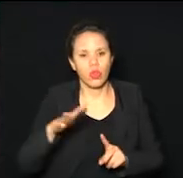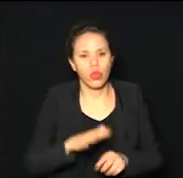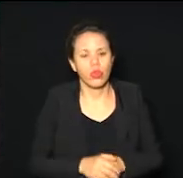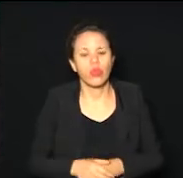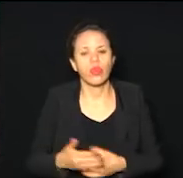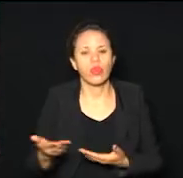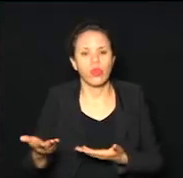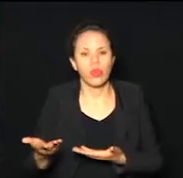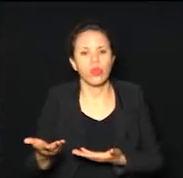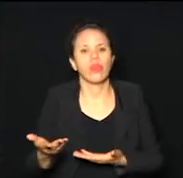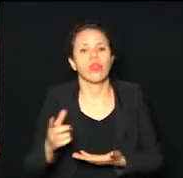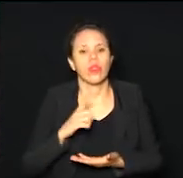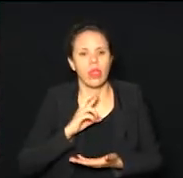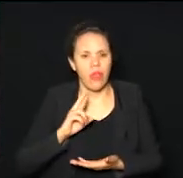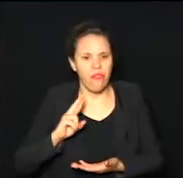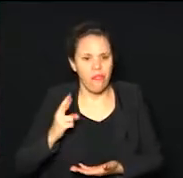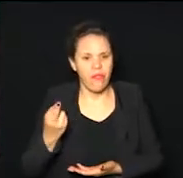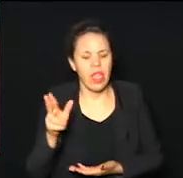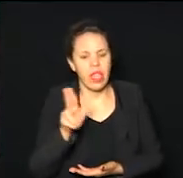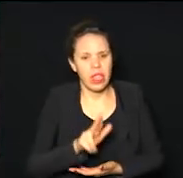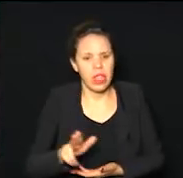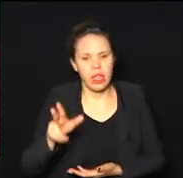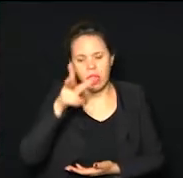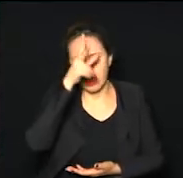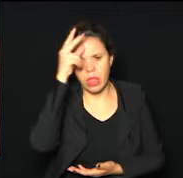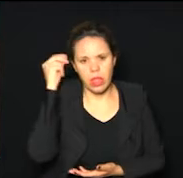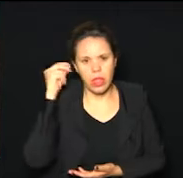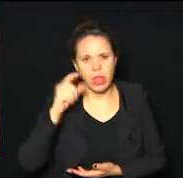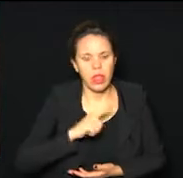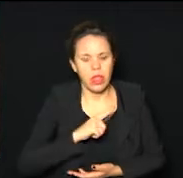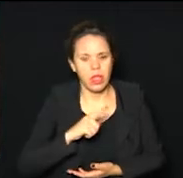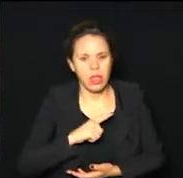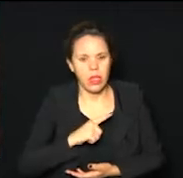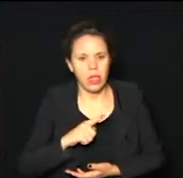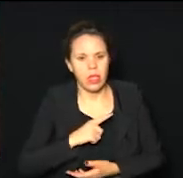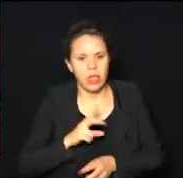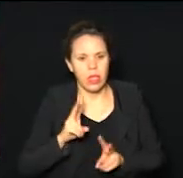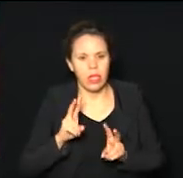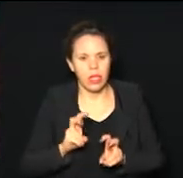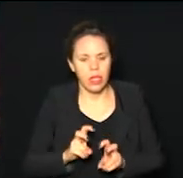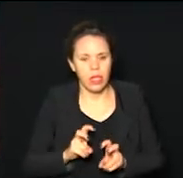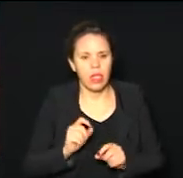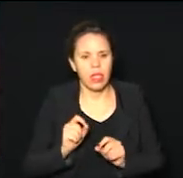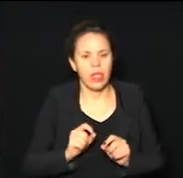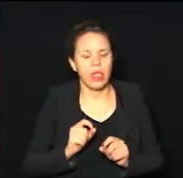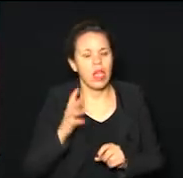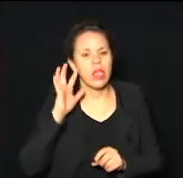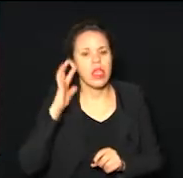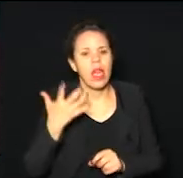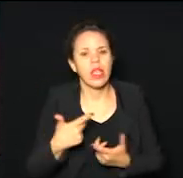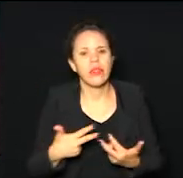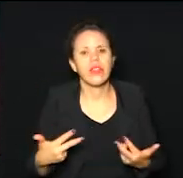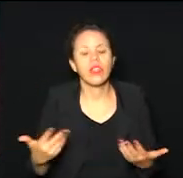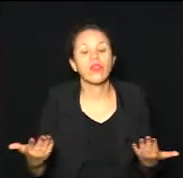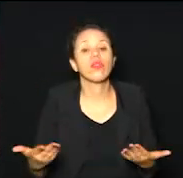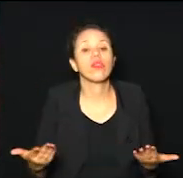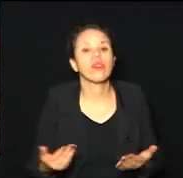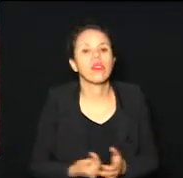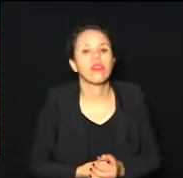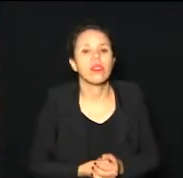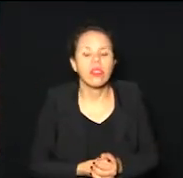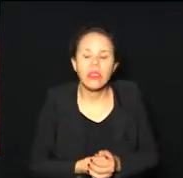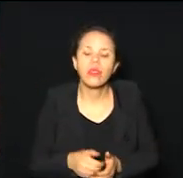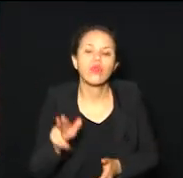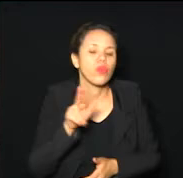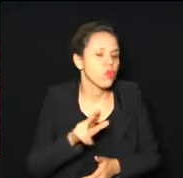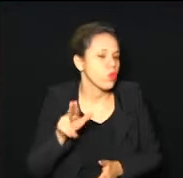um retorno das universidades públicas, na questão quem está resolvendo as coisas hoje? São